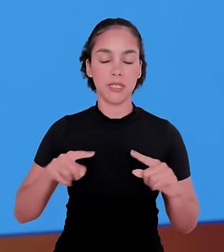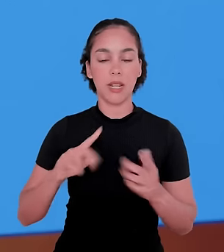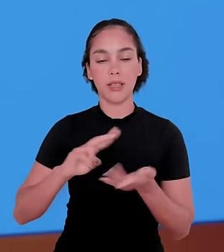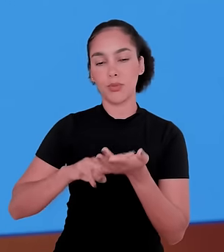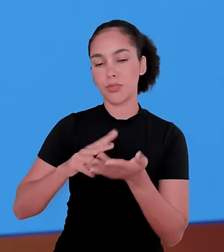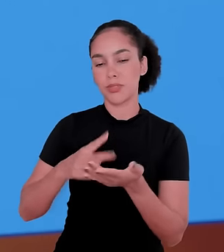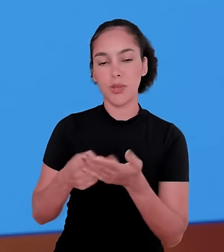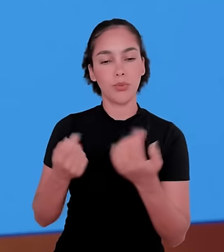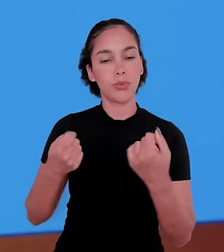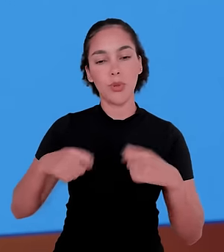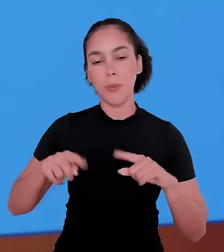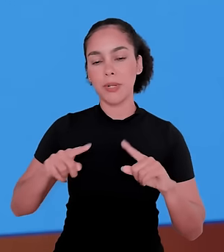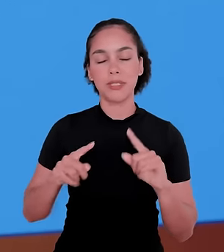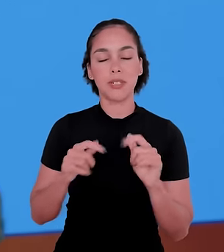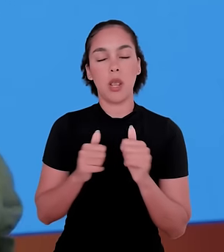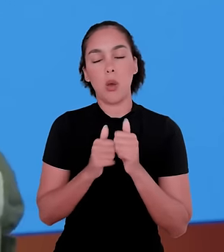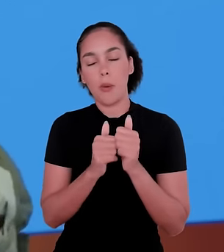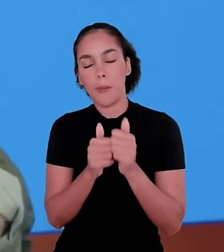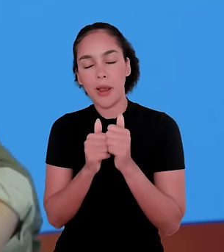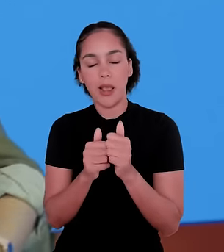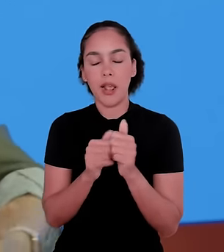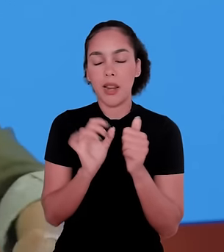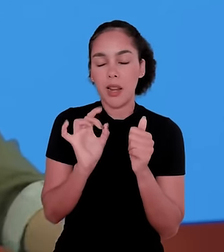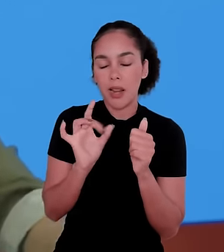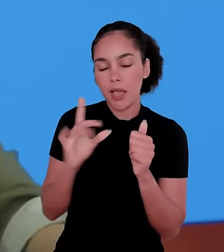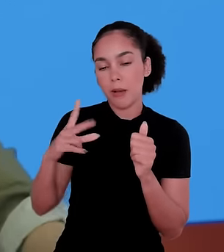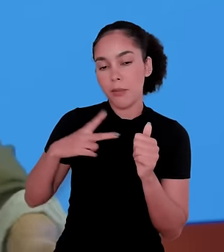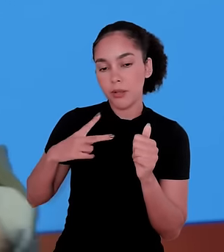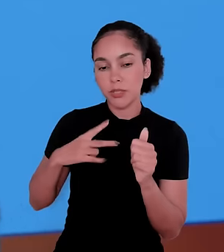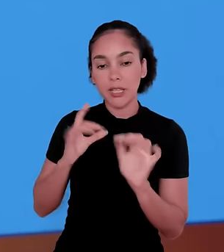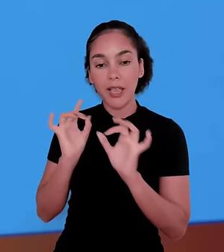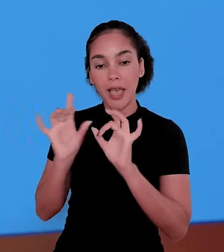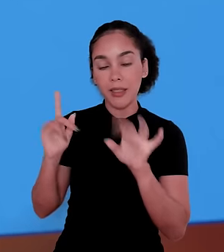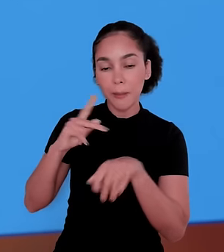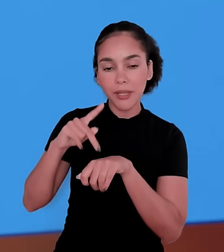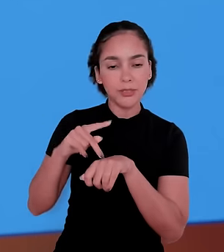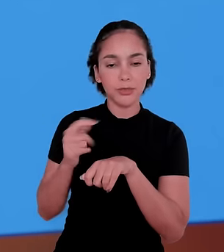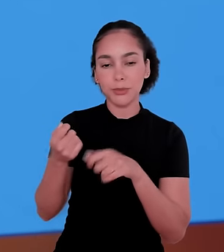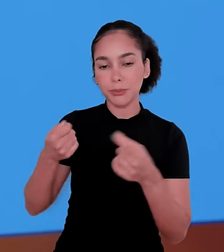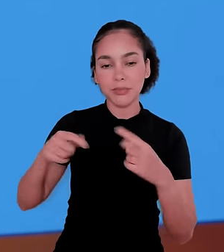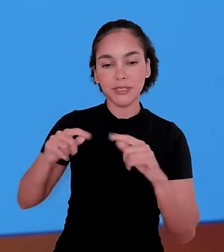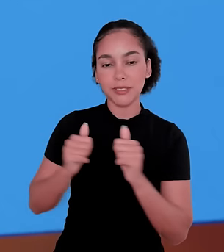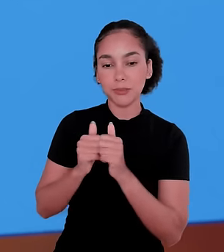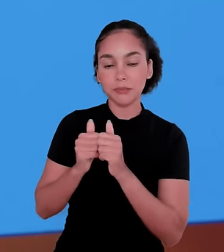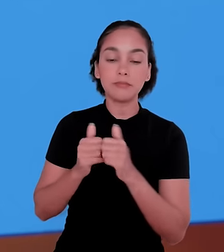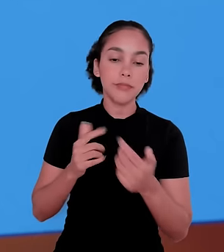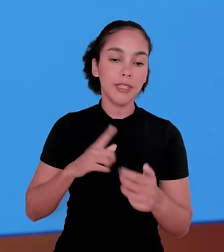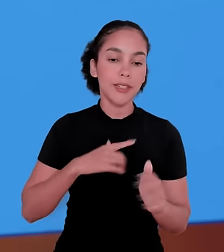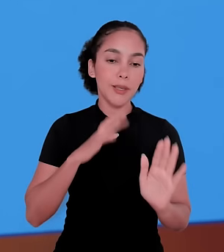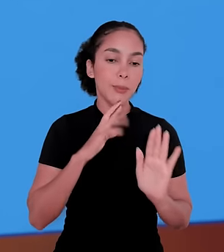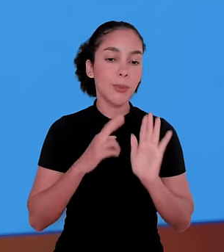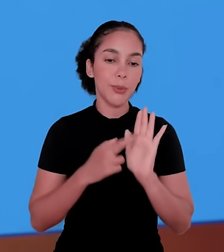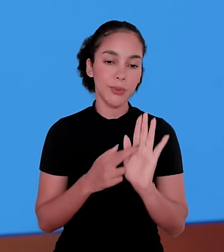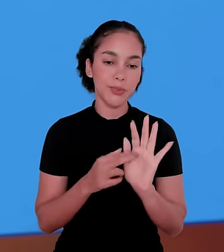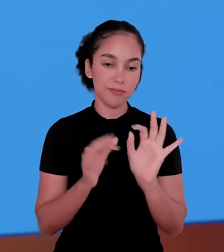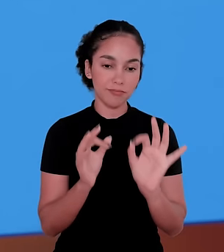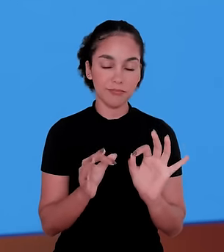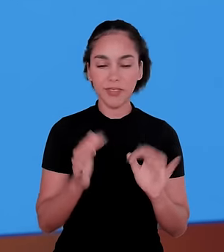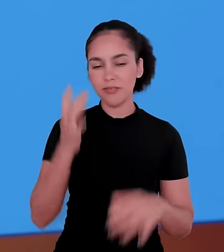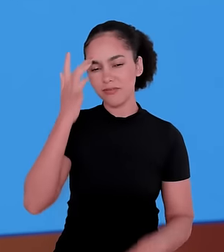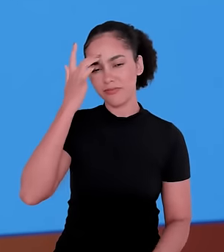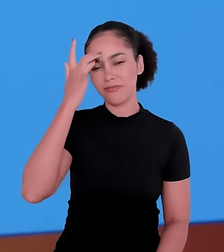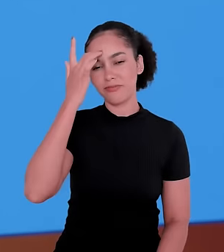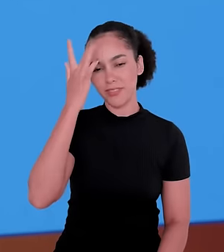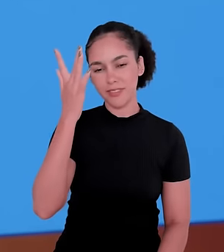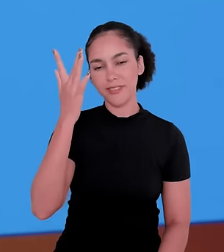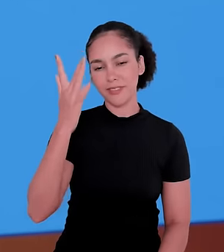tradução você não precisa fazer aquele acompanhamento individualizado por país e você tem a resposta que você precisa então facilitou